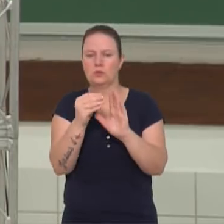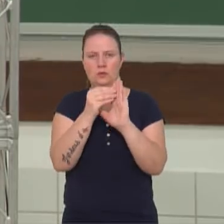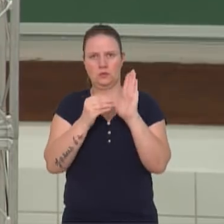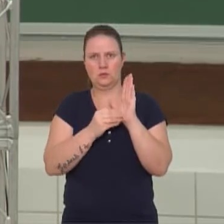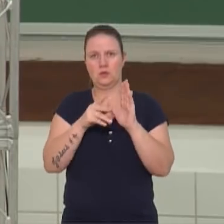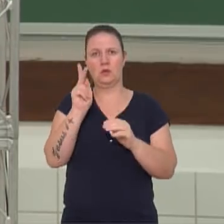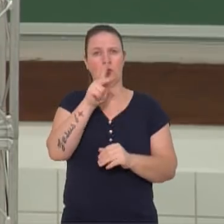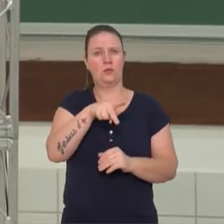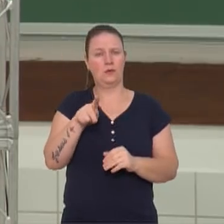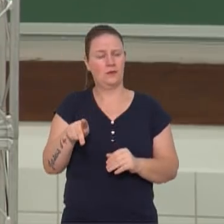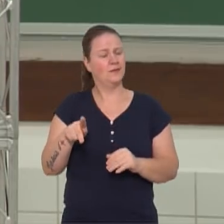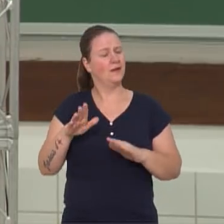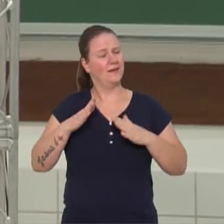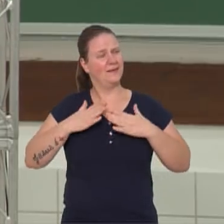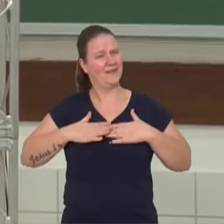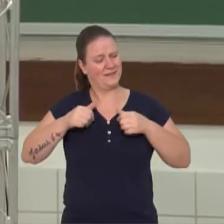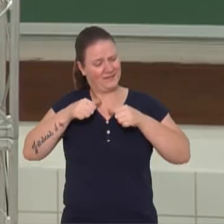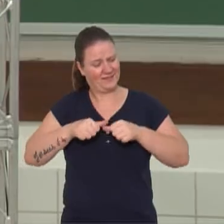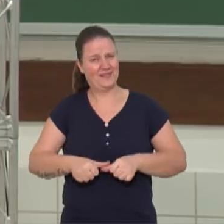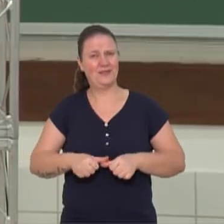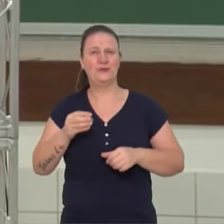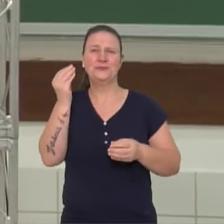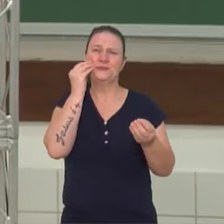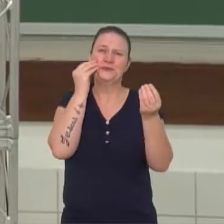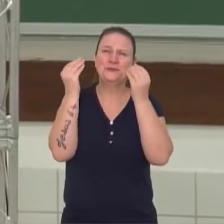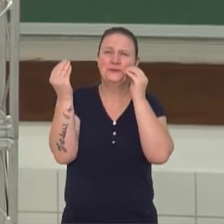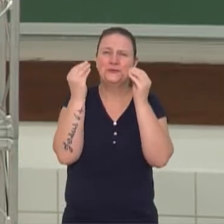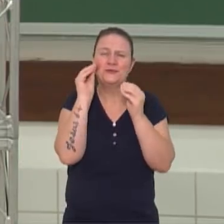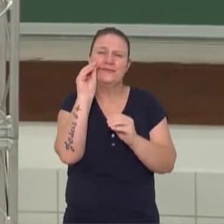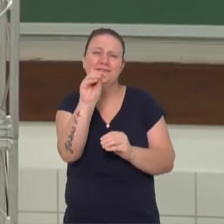vai ficando por aqui. Um beijo bem apertado no